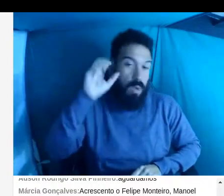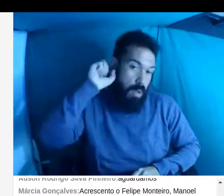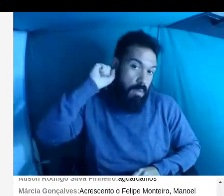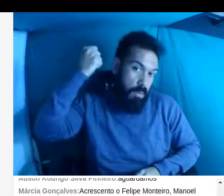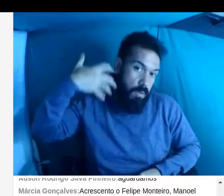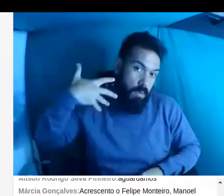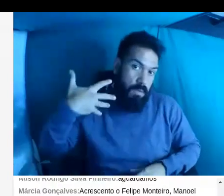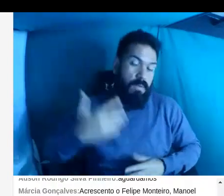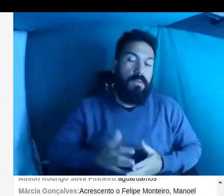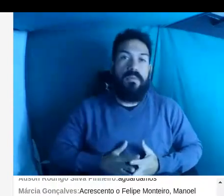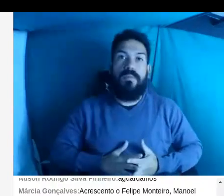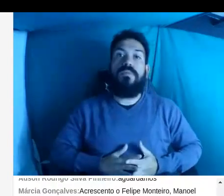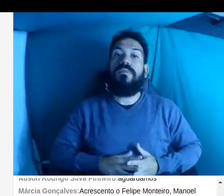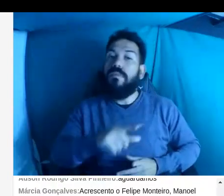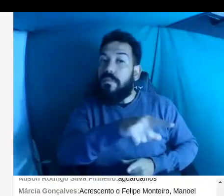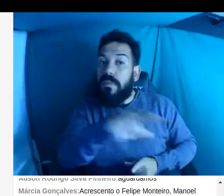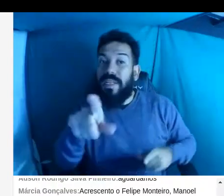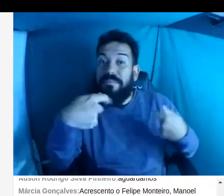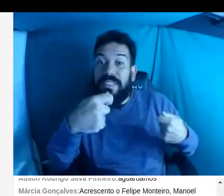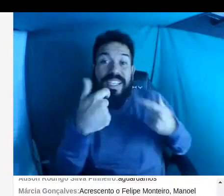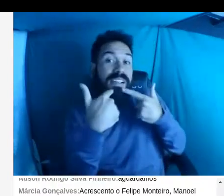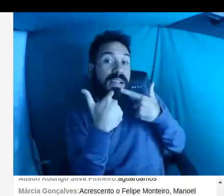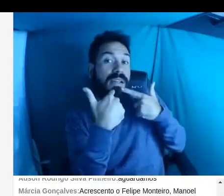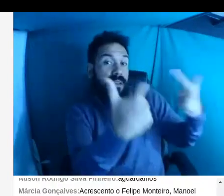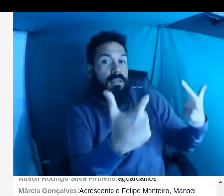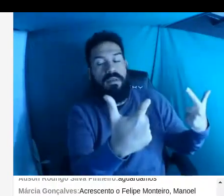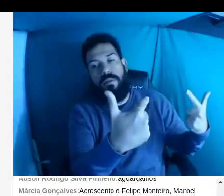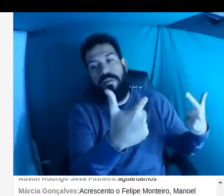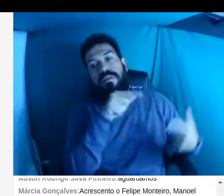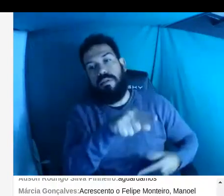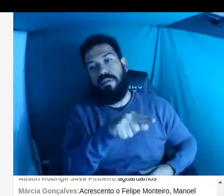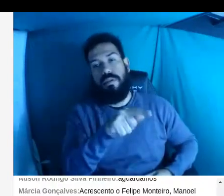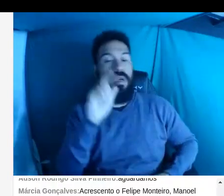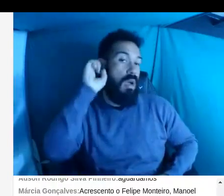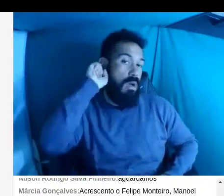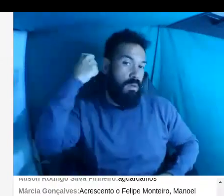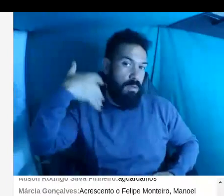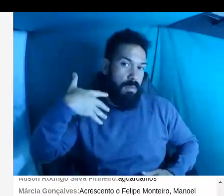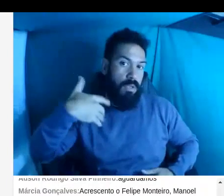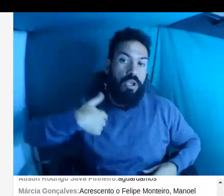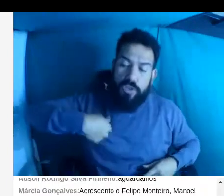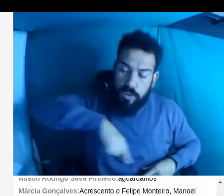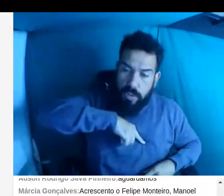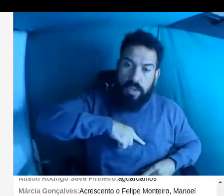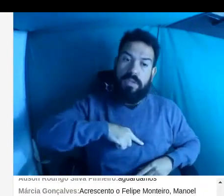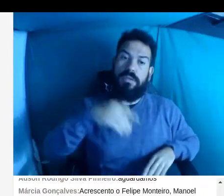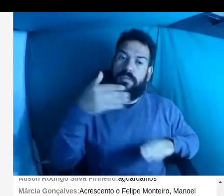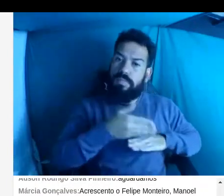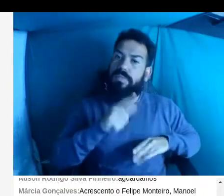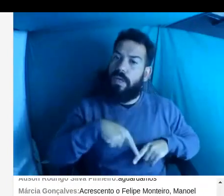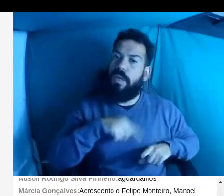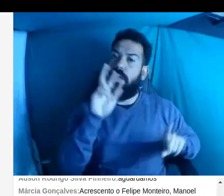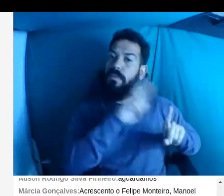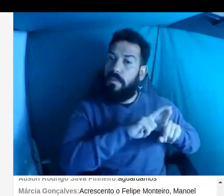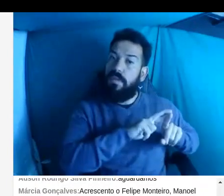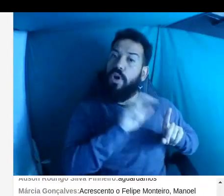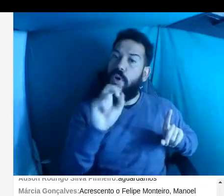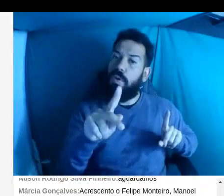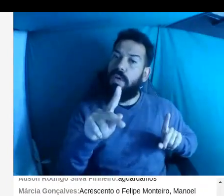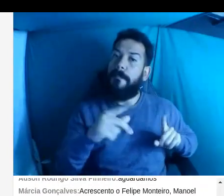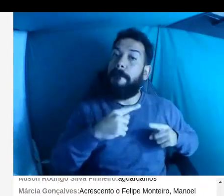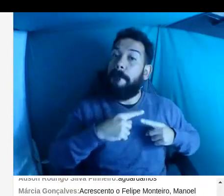que reivindiquem a audiodescrição. Nós somos os representantes do público, mas sozinhos nós